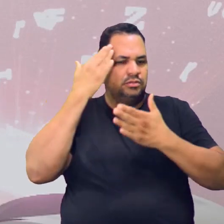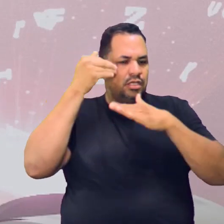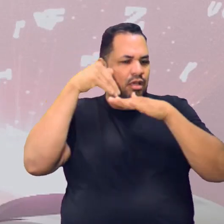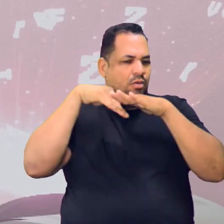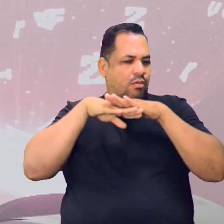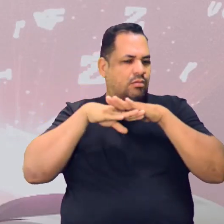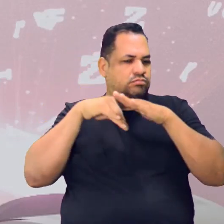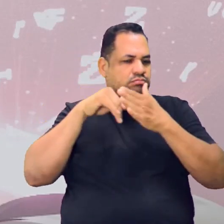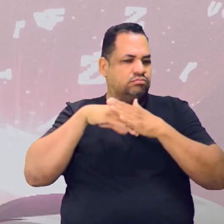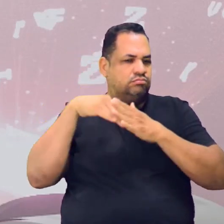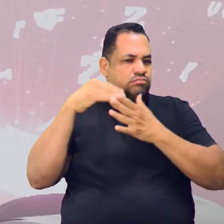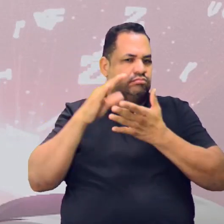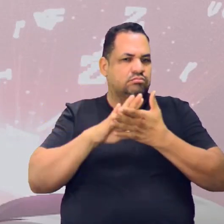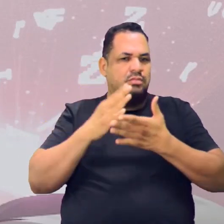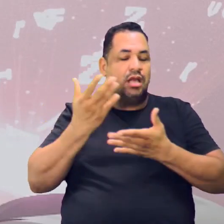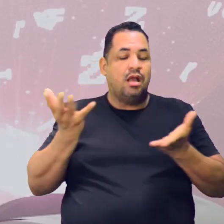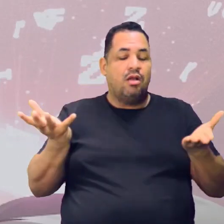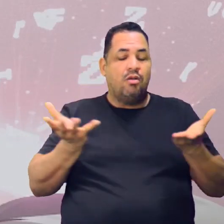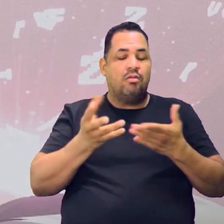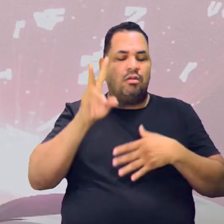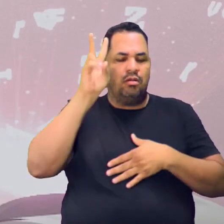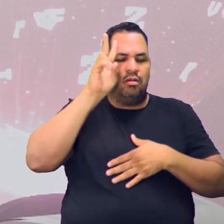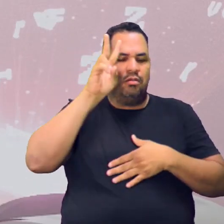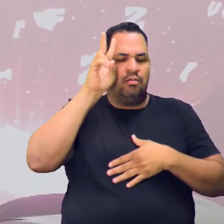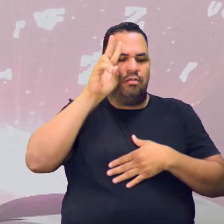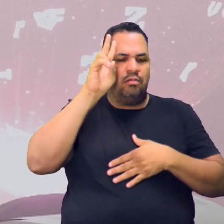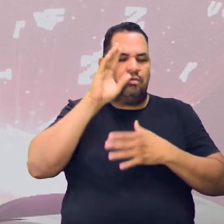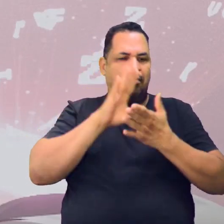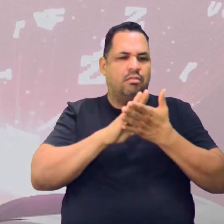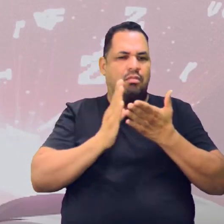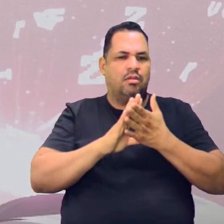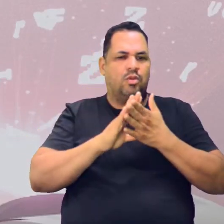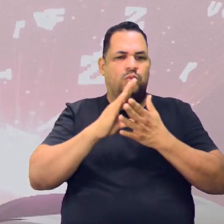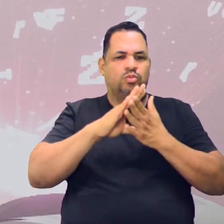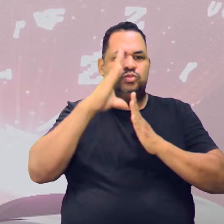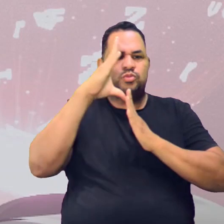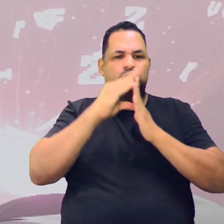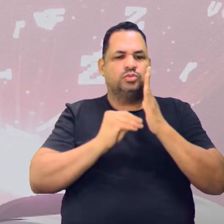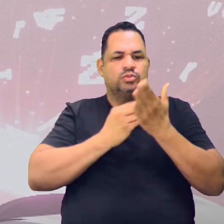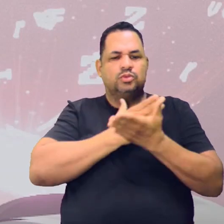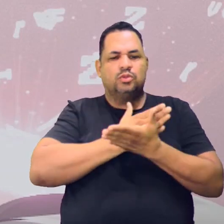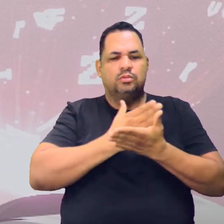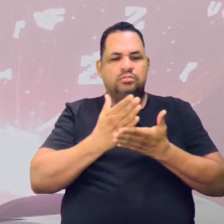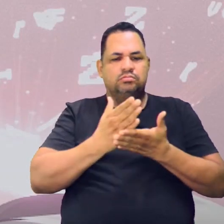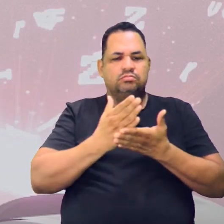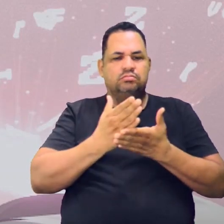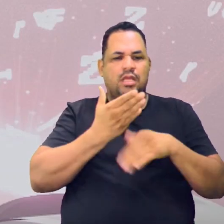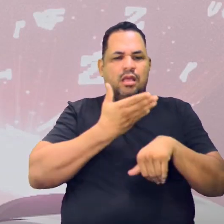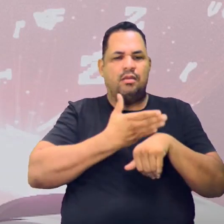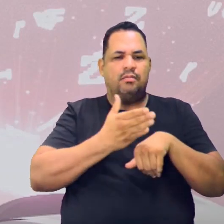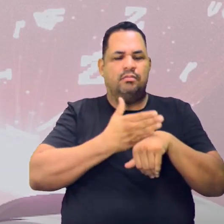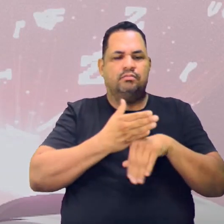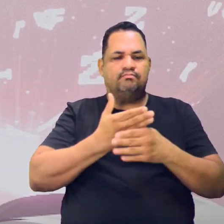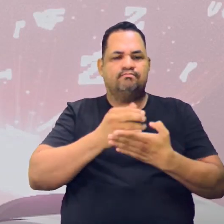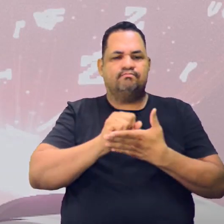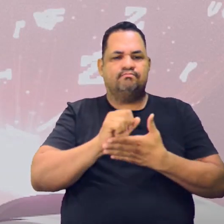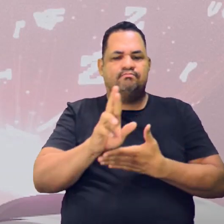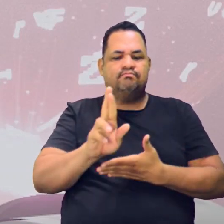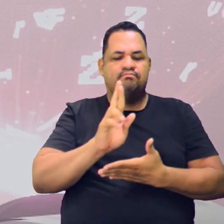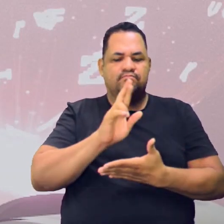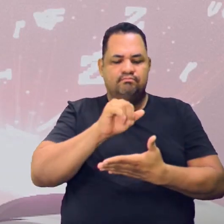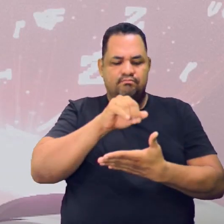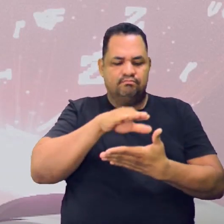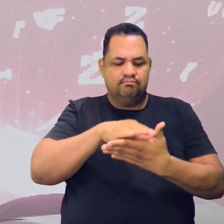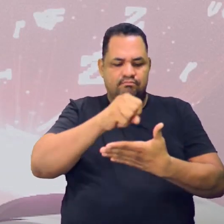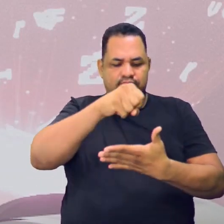é o momento de você lembrar do conteúdo e começar na prática a responder a avaliação, tá